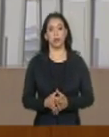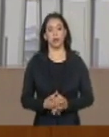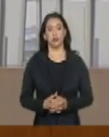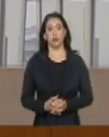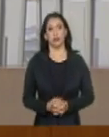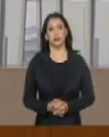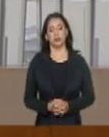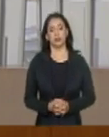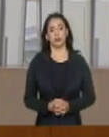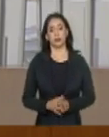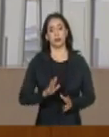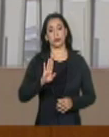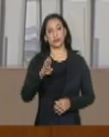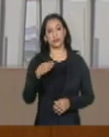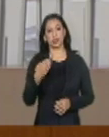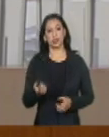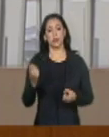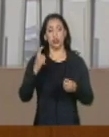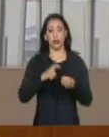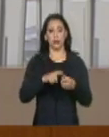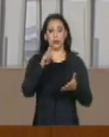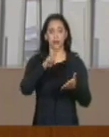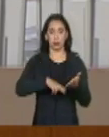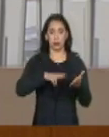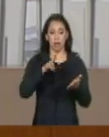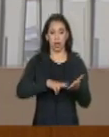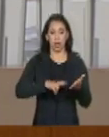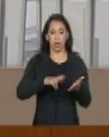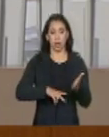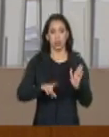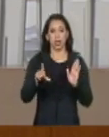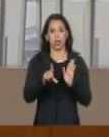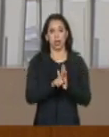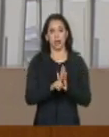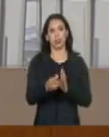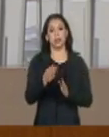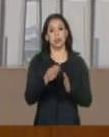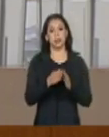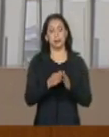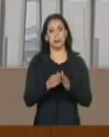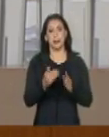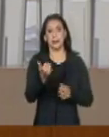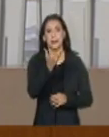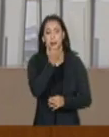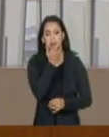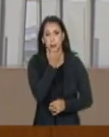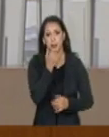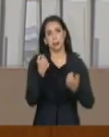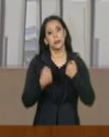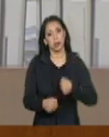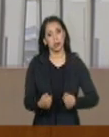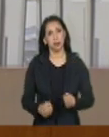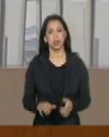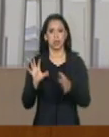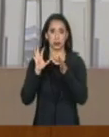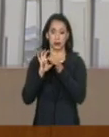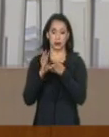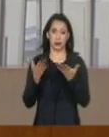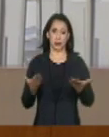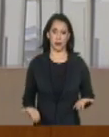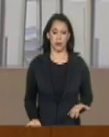Então, eu volto a ler o dispositivo da lei pedindo mil excusas, mas para compreensão do contexto.